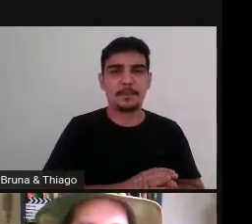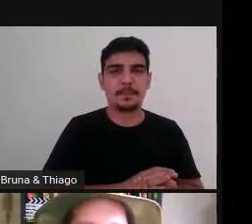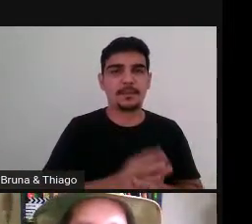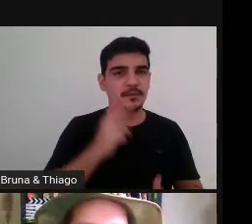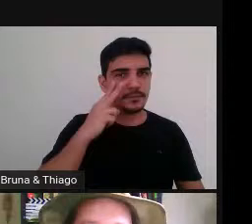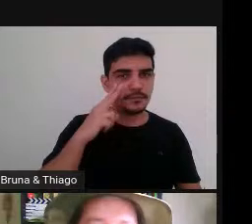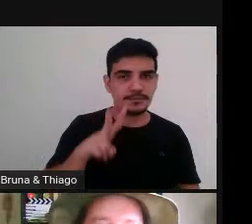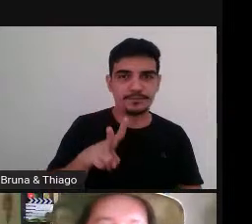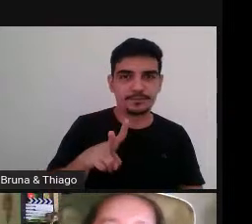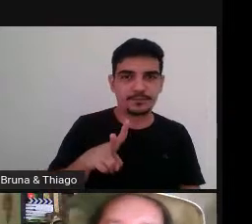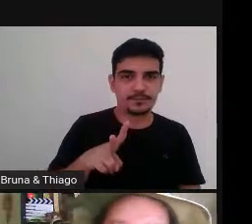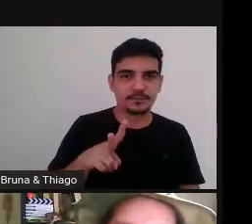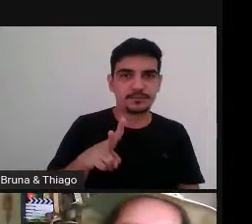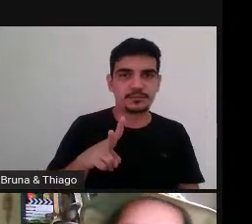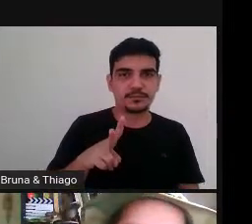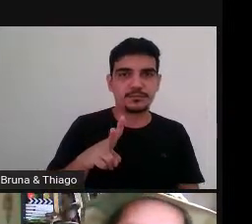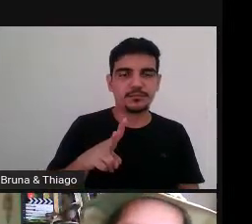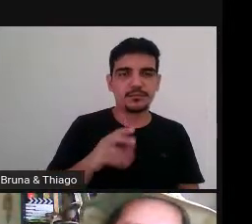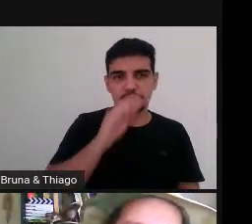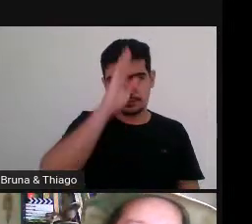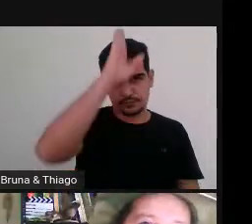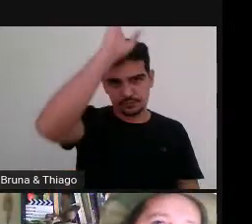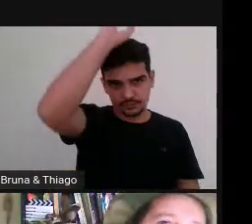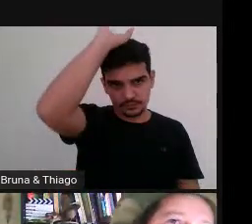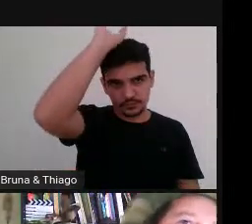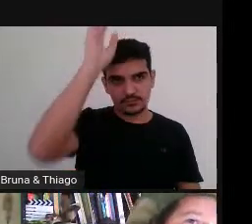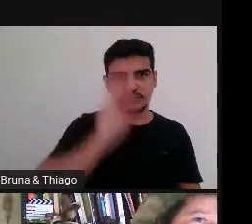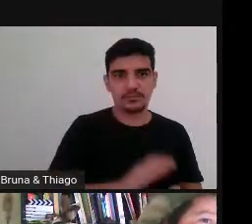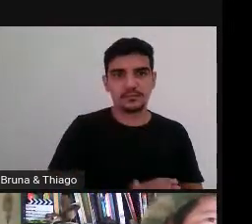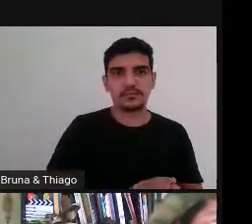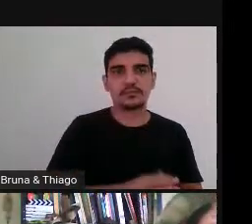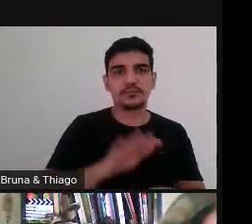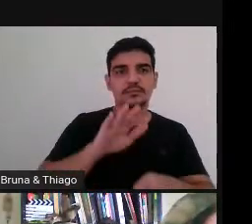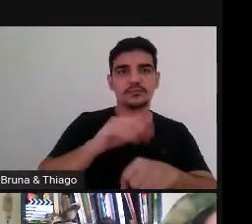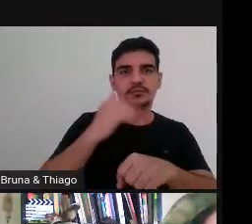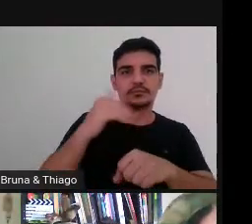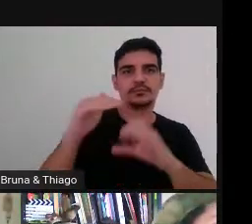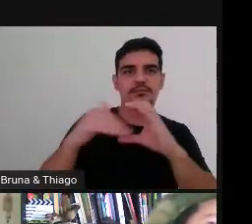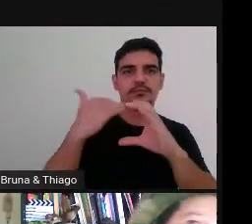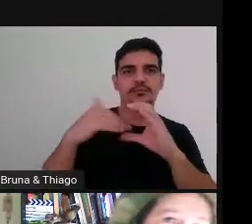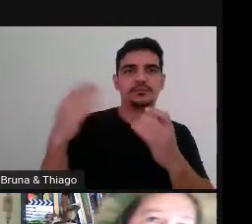vendo a gente aí, mas junto com os bombeiros, nós somos convidados...